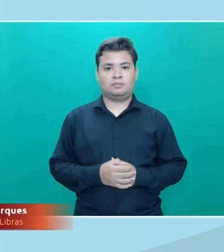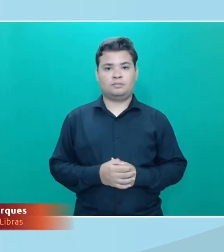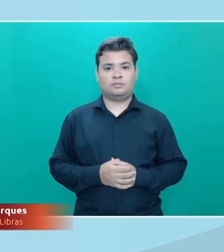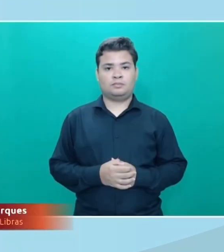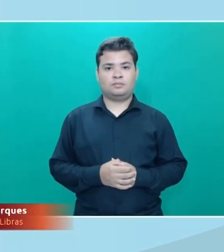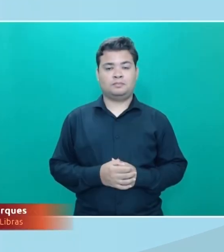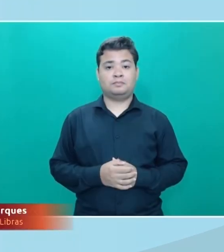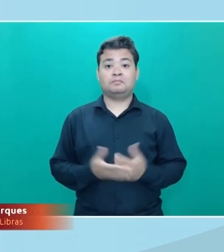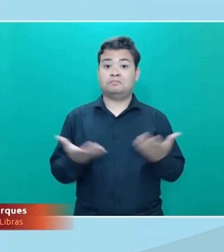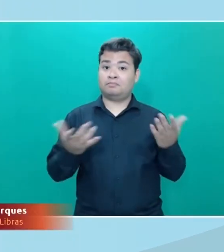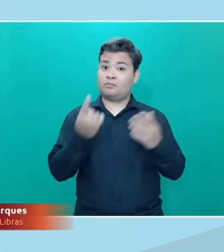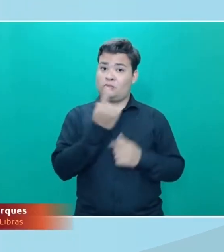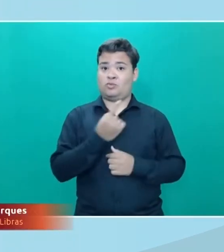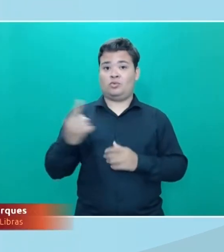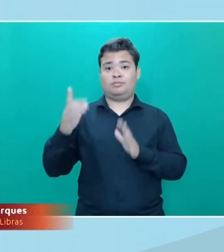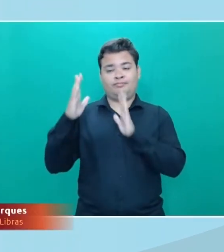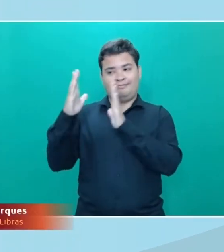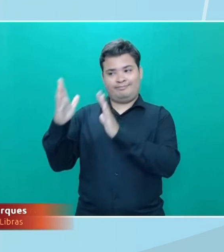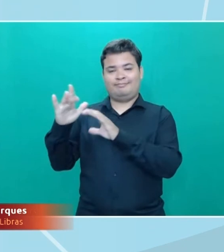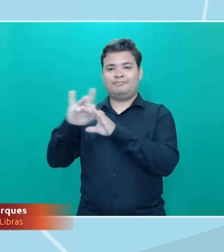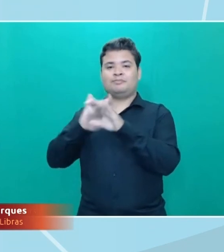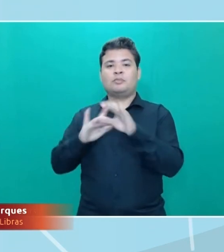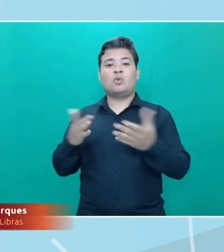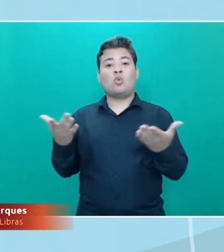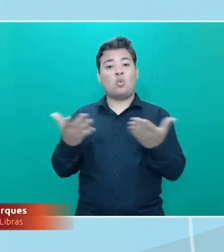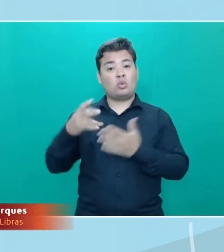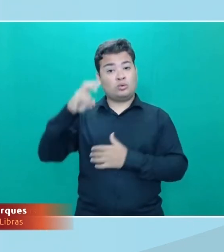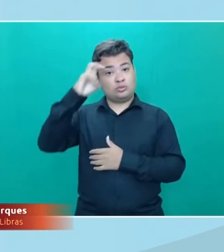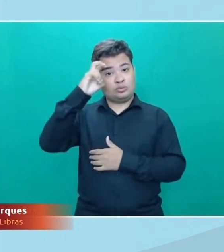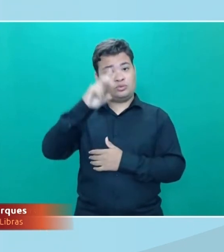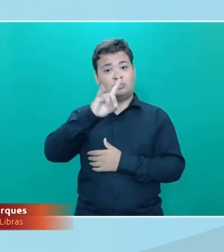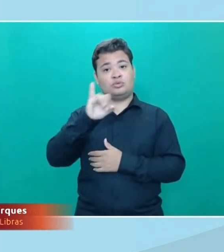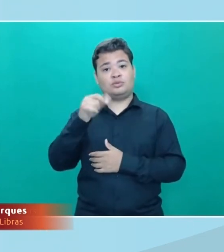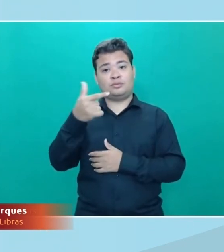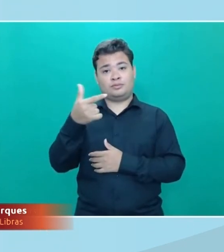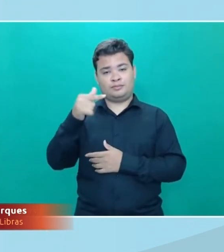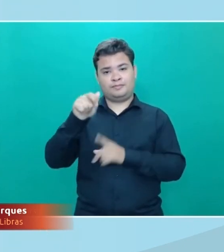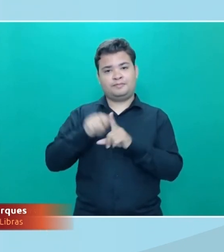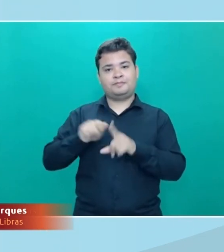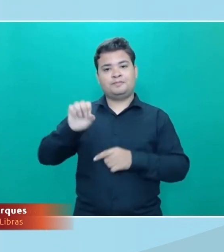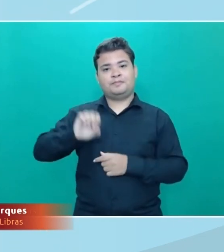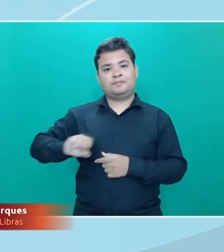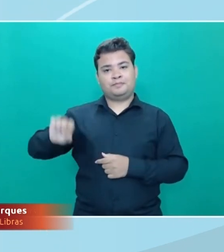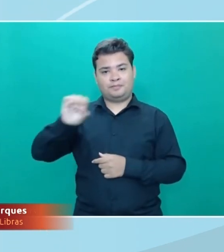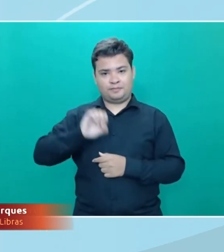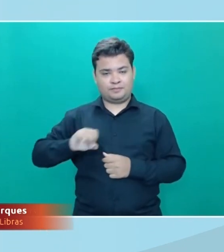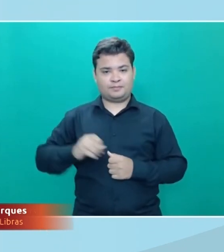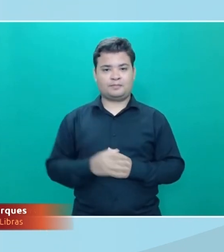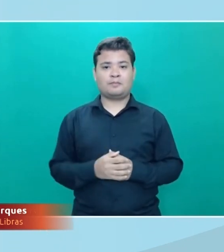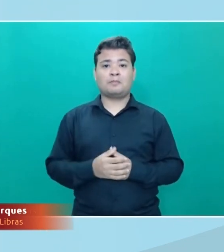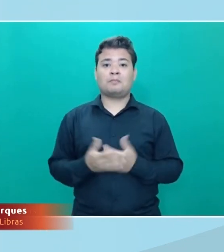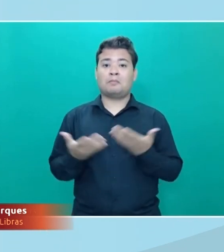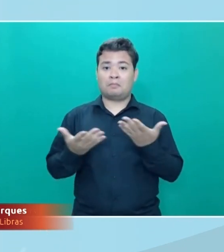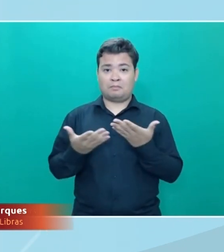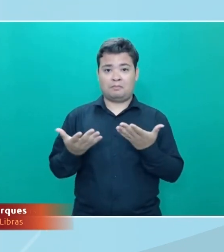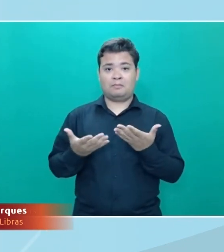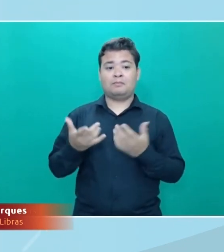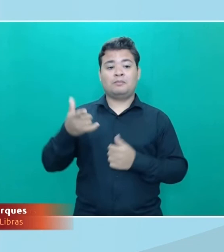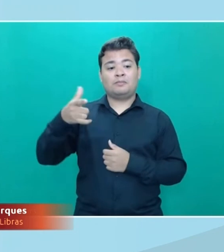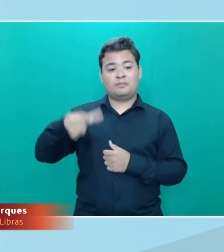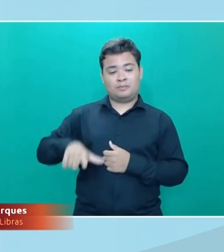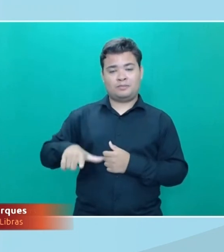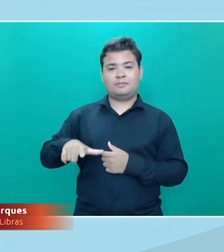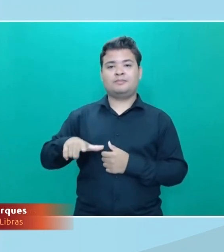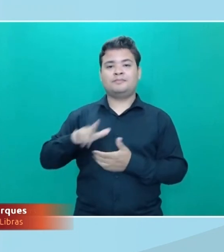Esse é o último bloco do Conexões dessa quinta-feira, 27 de outubro. Conto novamente com a presença do